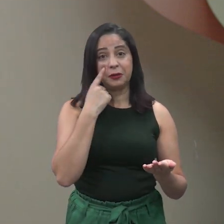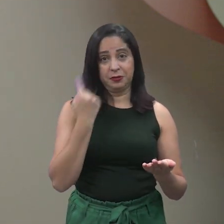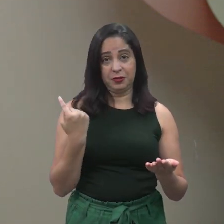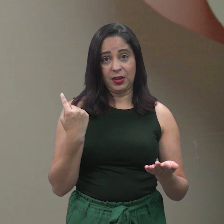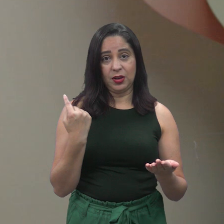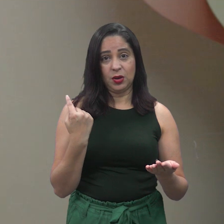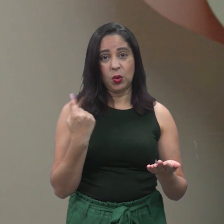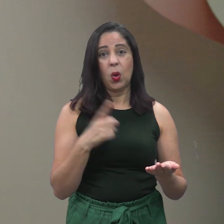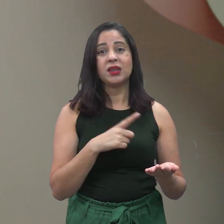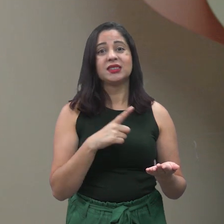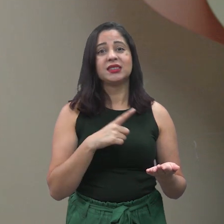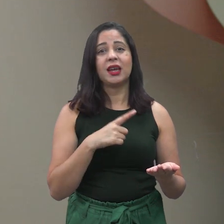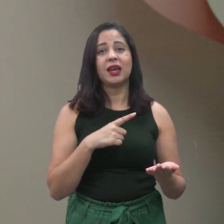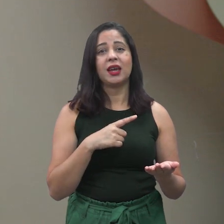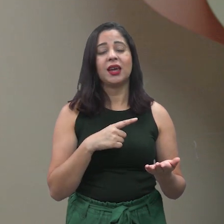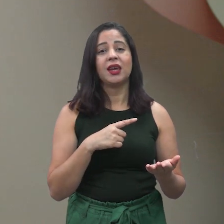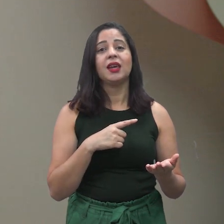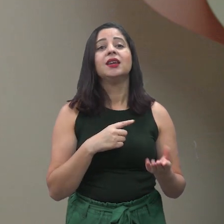Gabi, ela tem